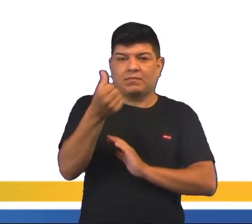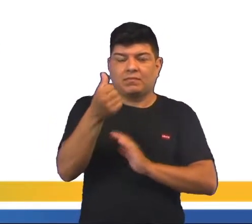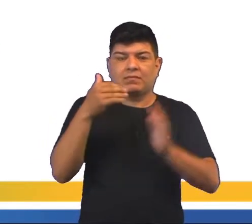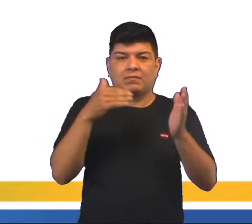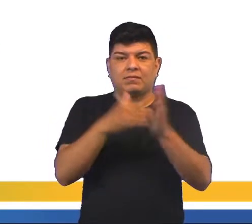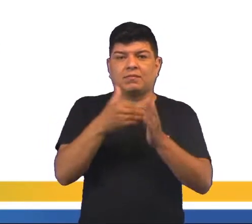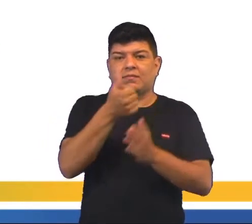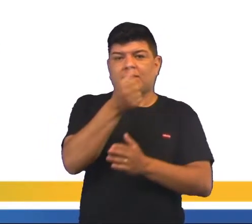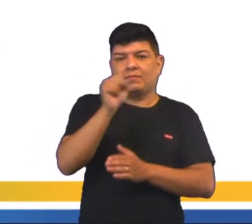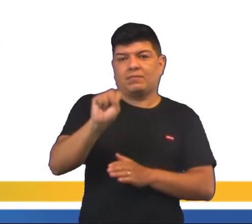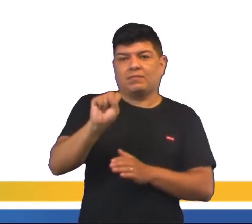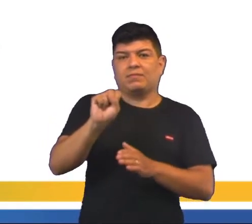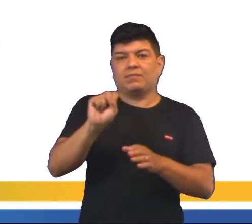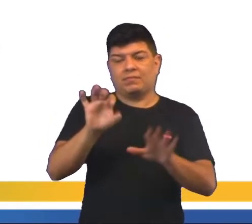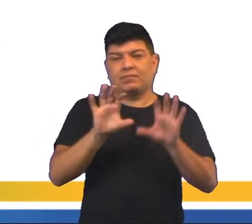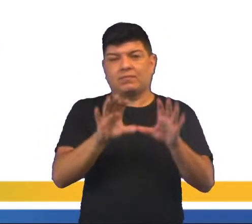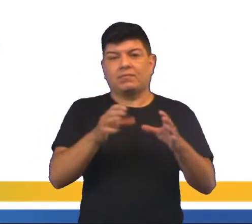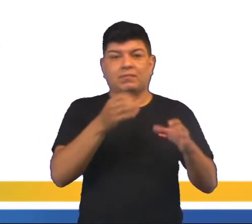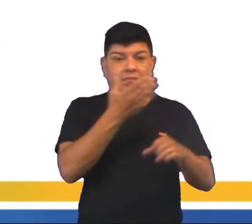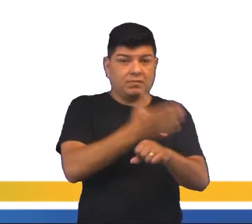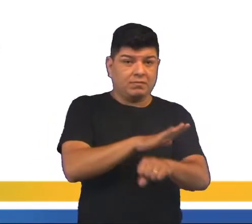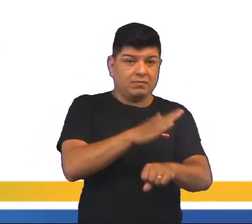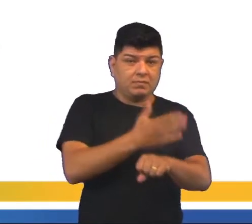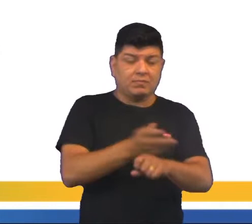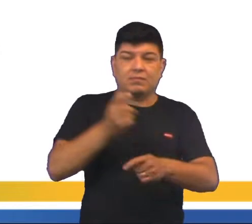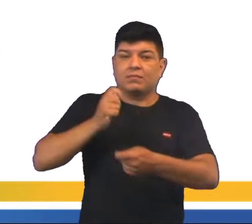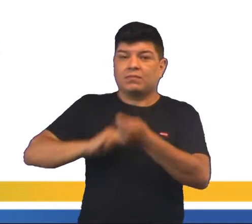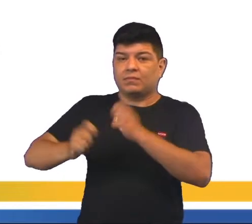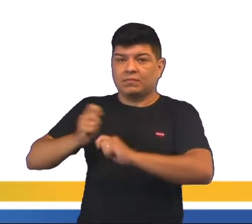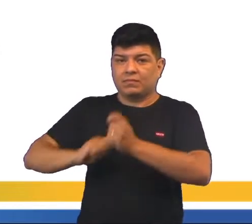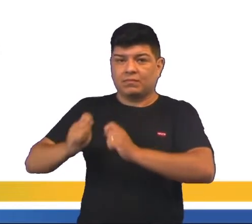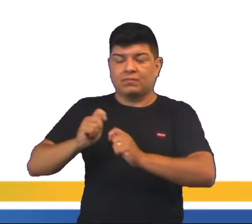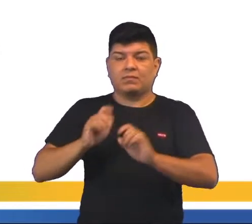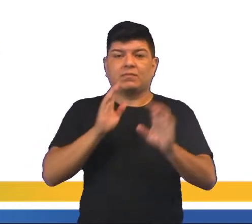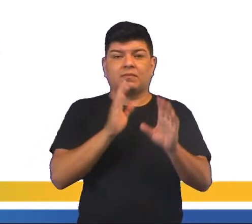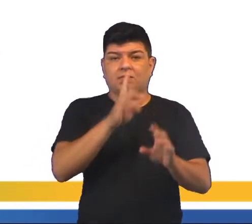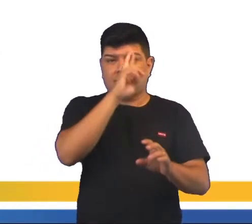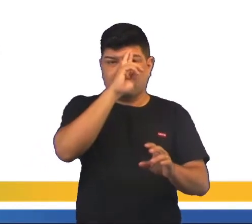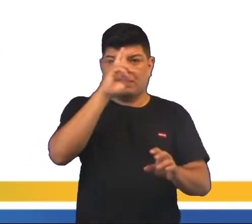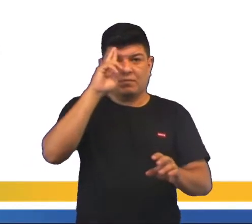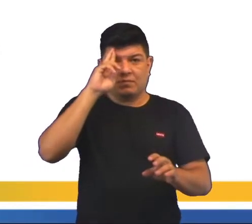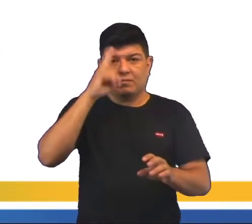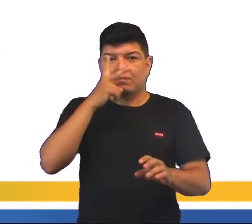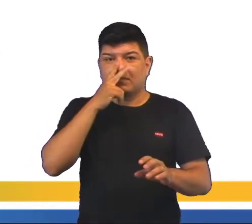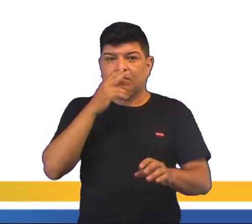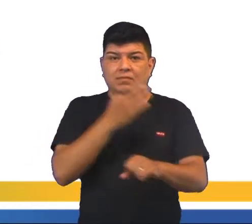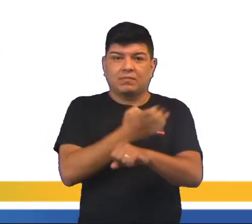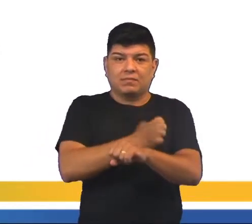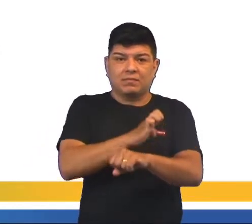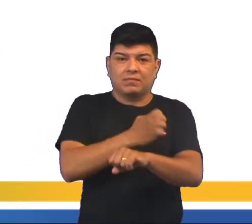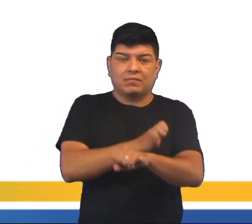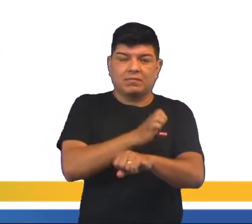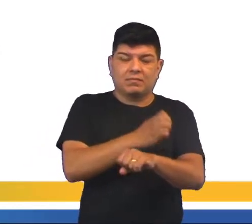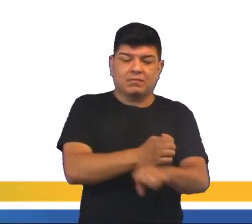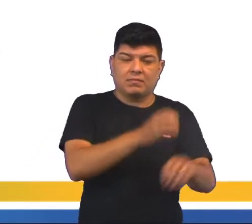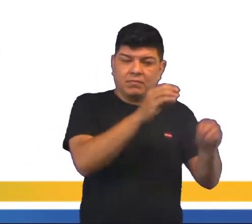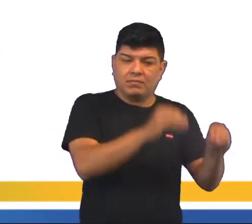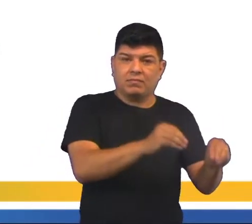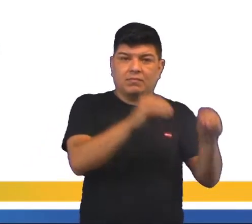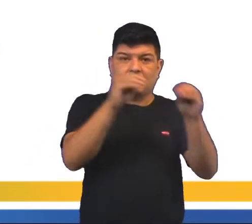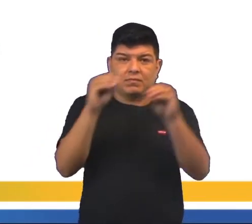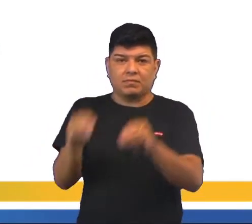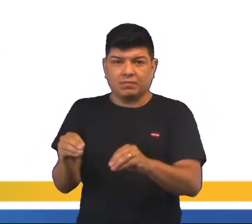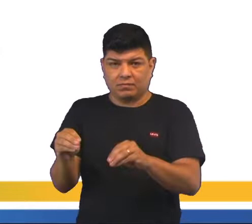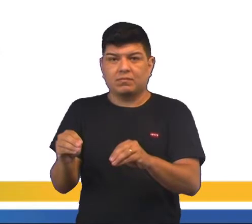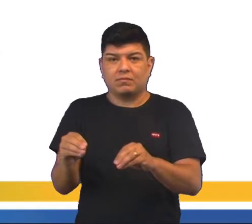XVI e o século XVIII. Essas práticas econômicas são consideradas pelos historiadores como um estágio de transição do